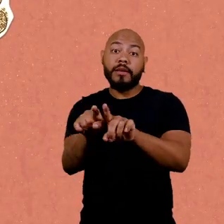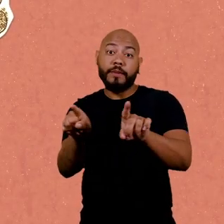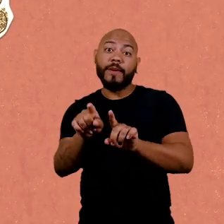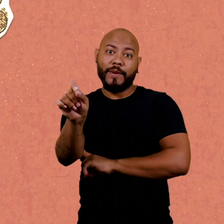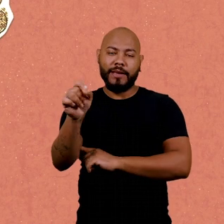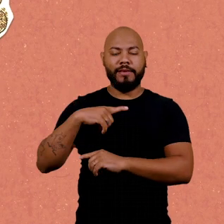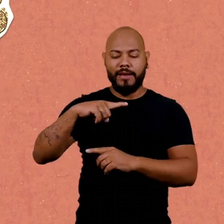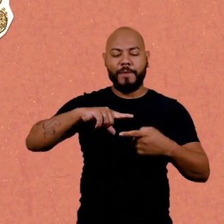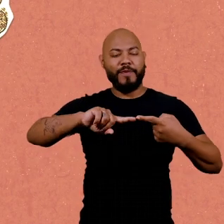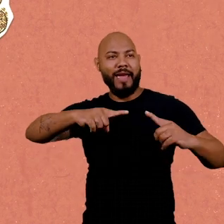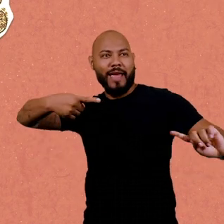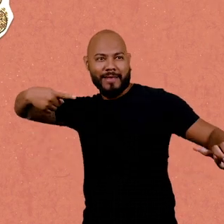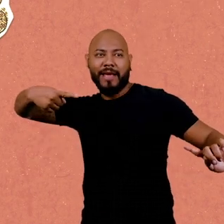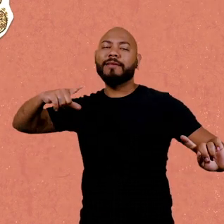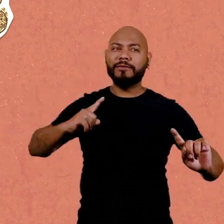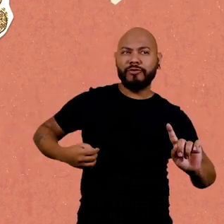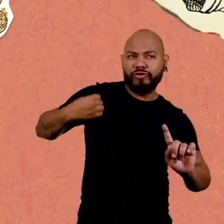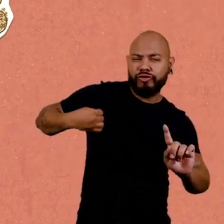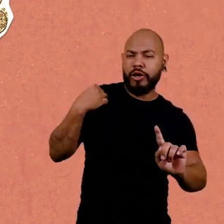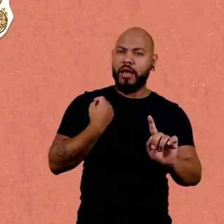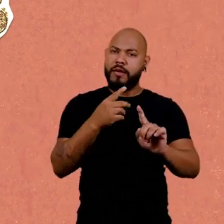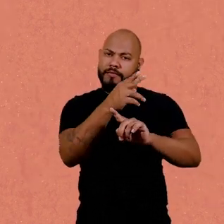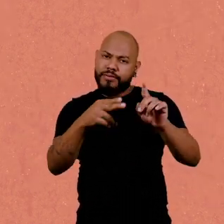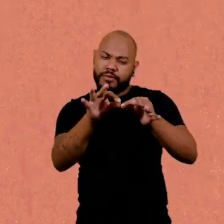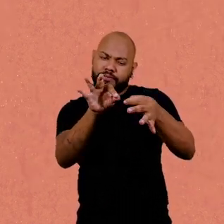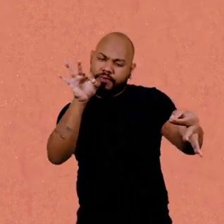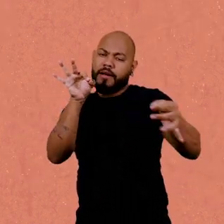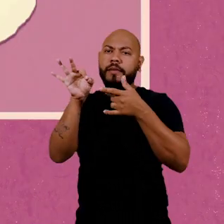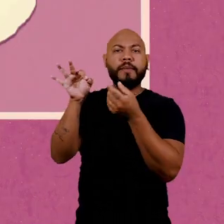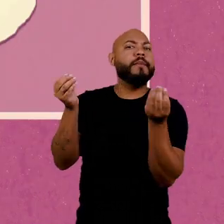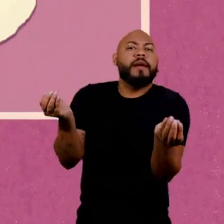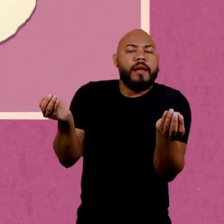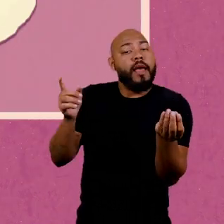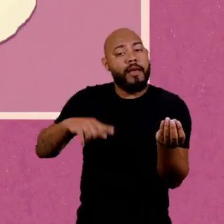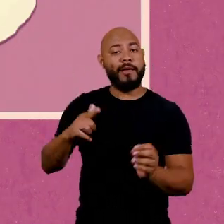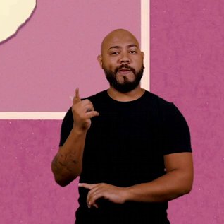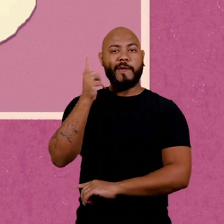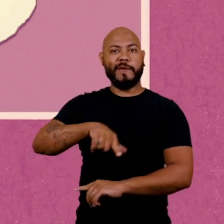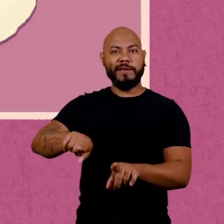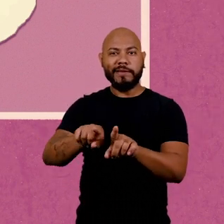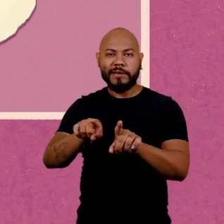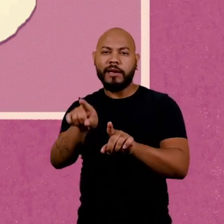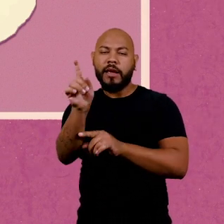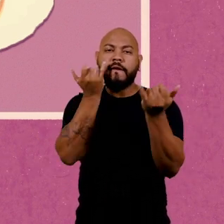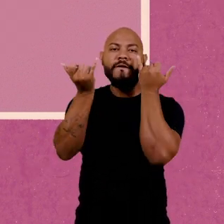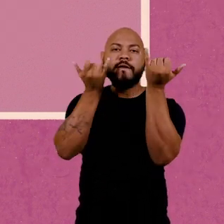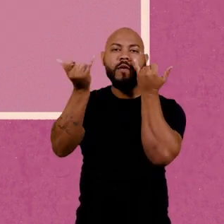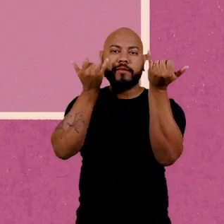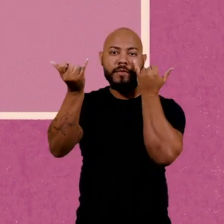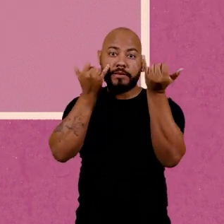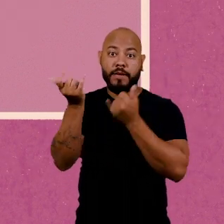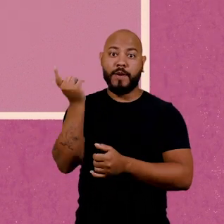extrai o RNA. Então, a gente extrai esse tipo de molécula, porque esse RNA é uma molécula mensageira. Ela que manda informações para